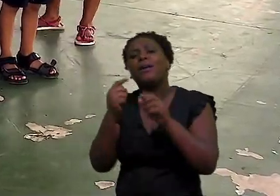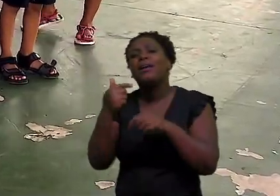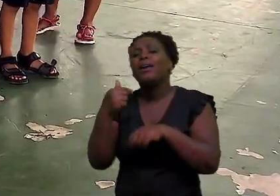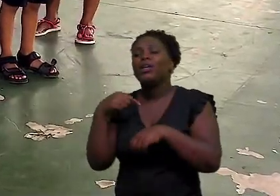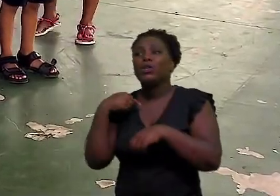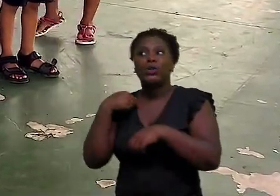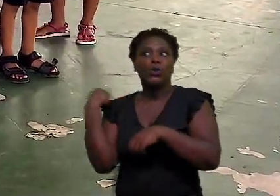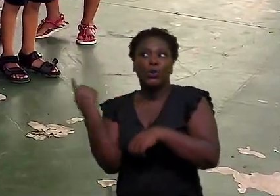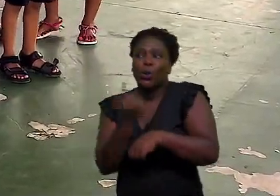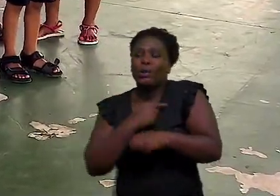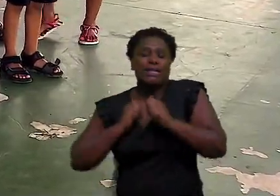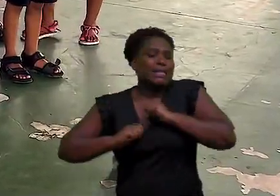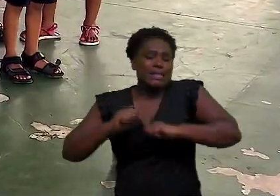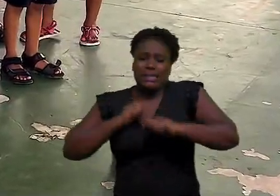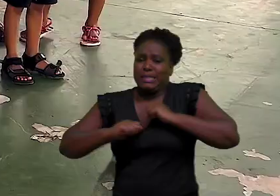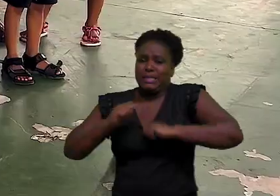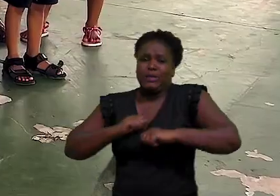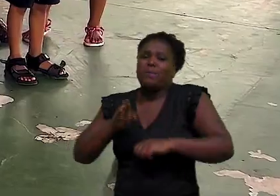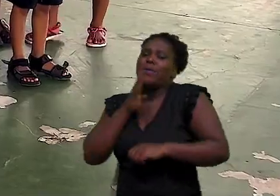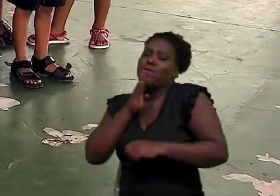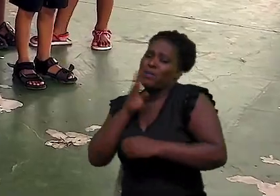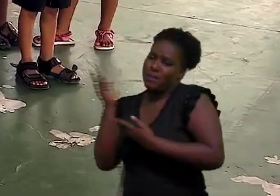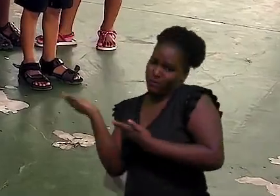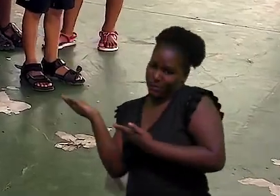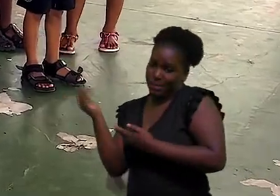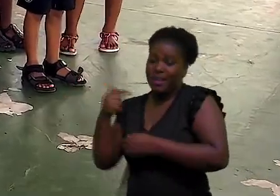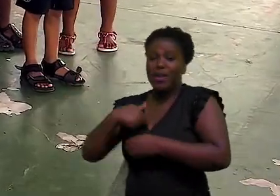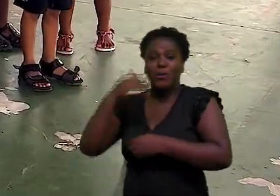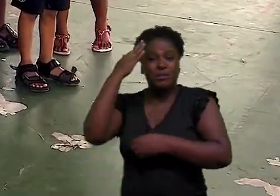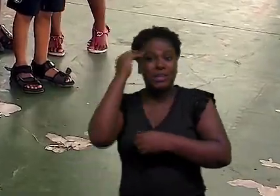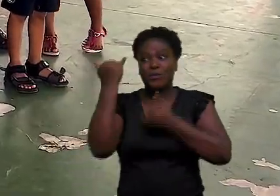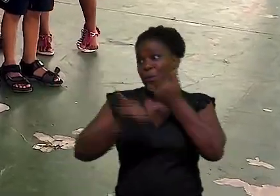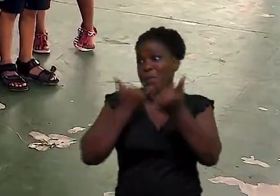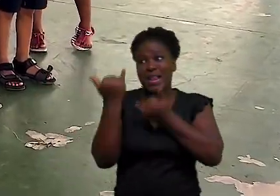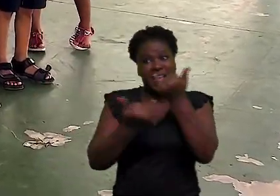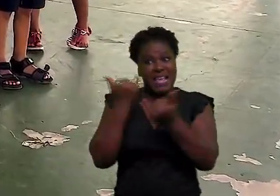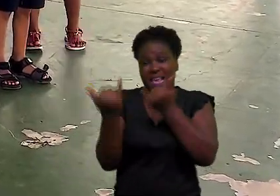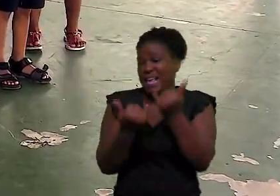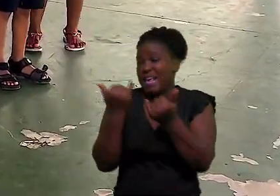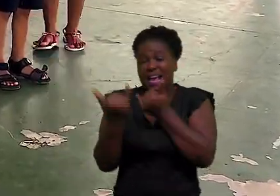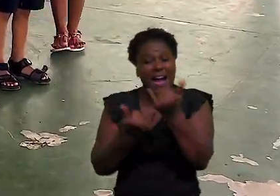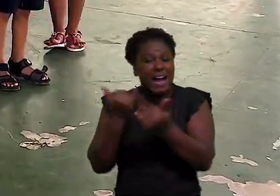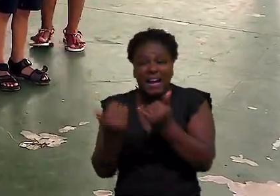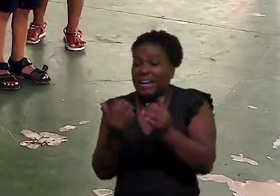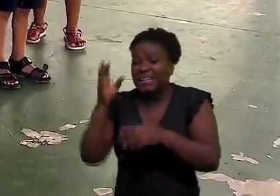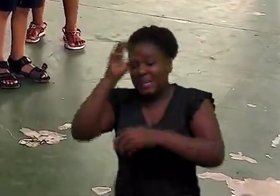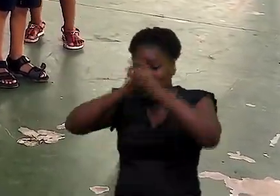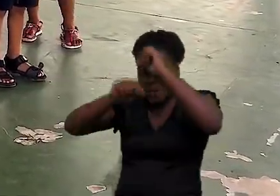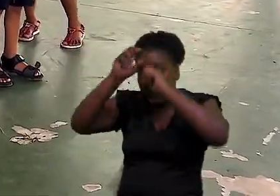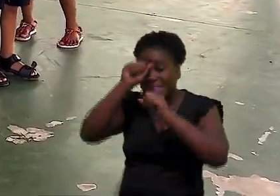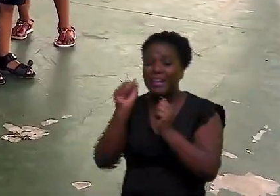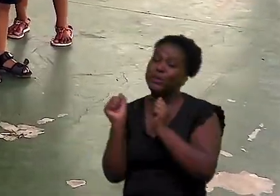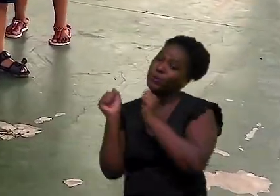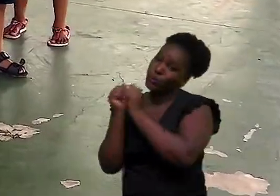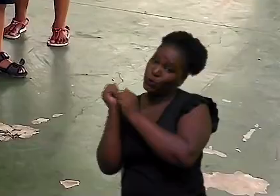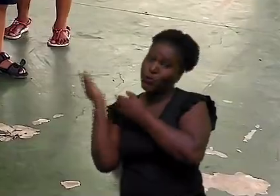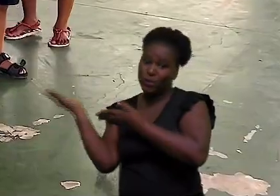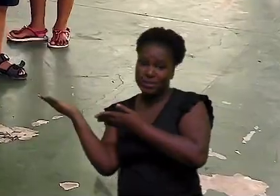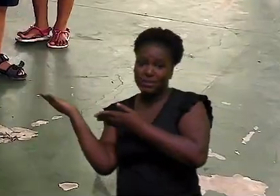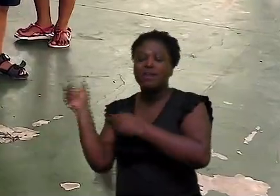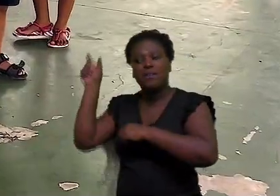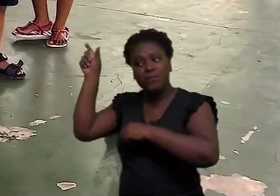brincar e aprender muito e sermos grandes amigos. Você é lindo,